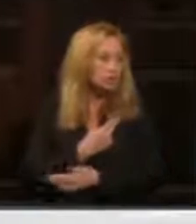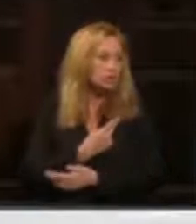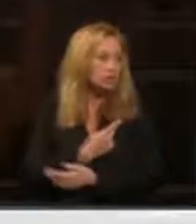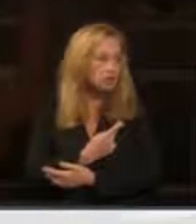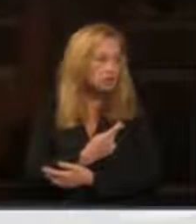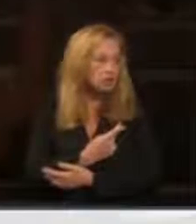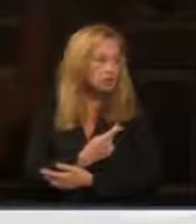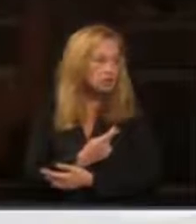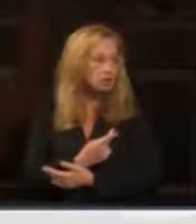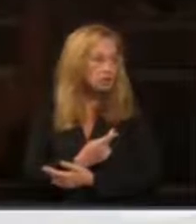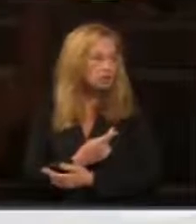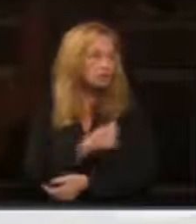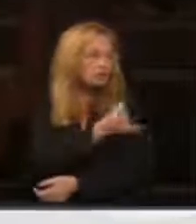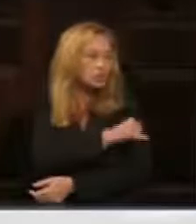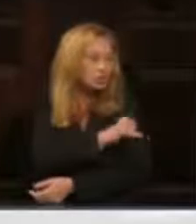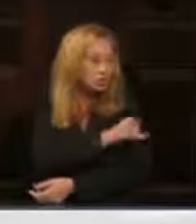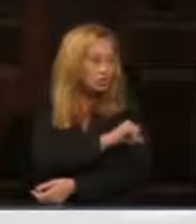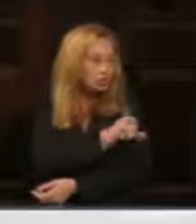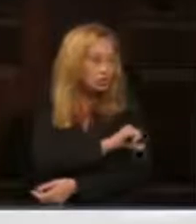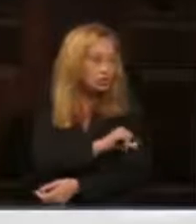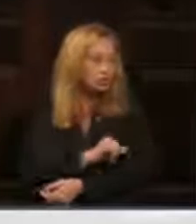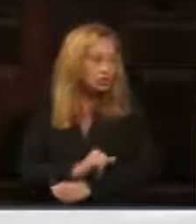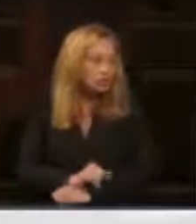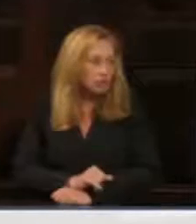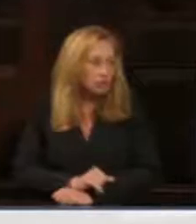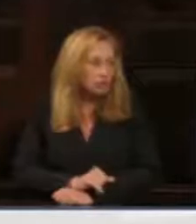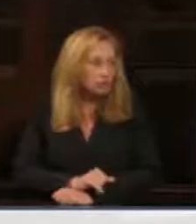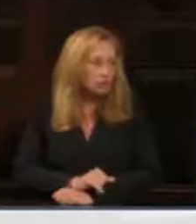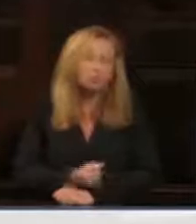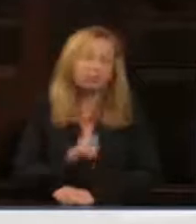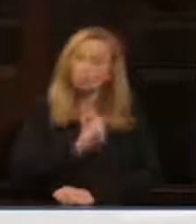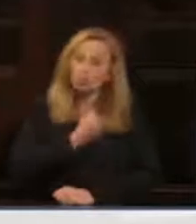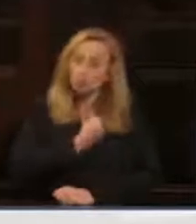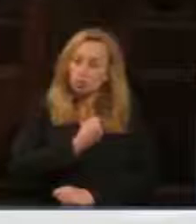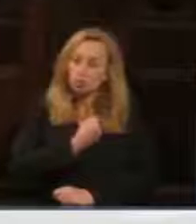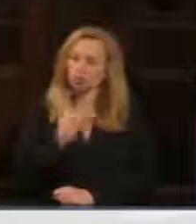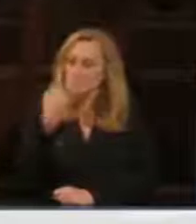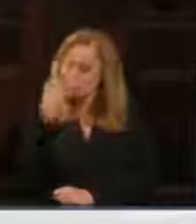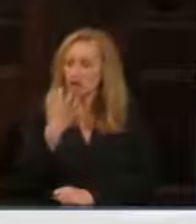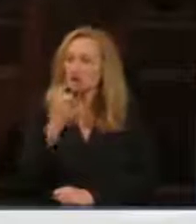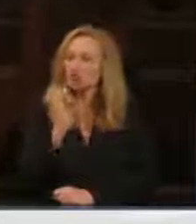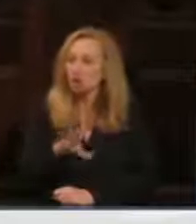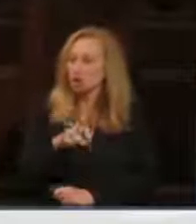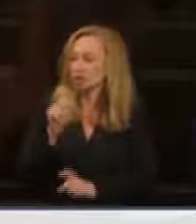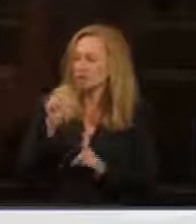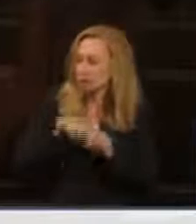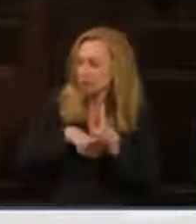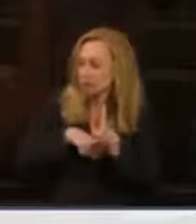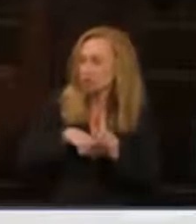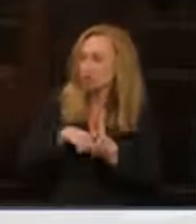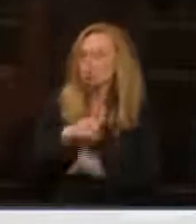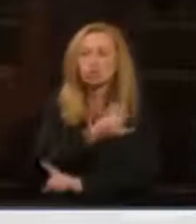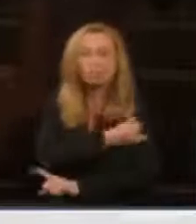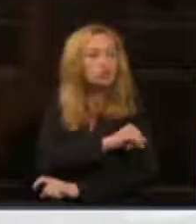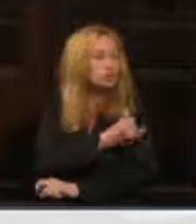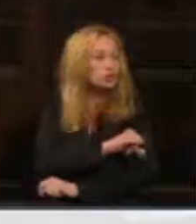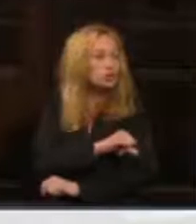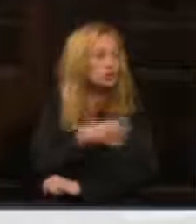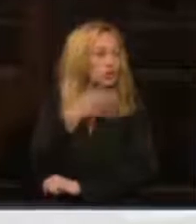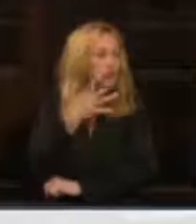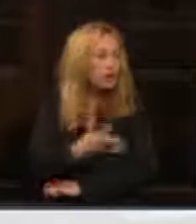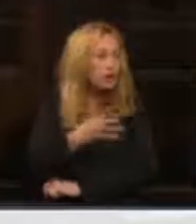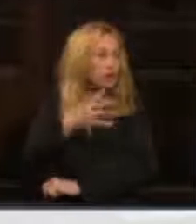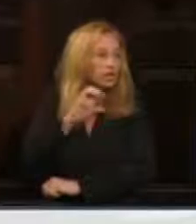chamou a atenção aqui no Rio de Janeiro, e os dados daqui são alarmantes. Só nesse mês, no Rio de Janeiro,